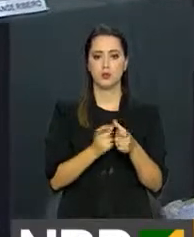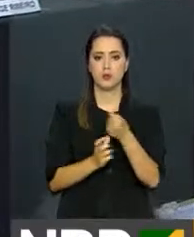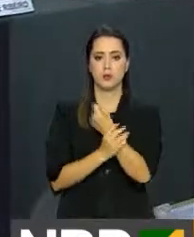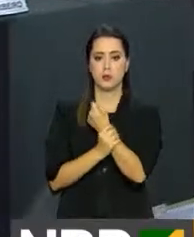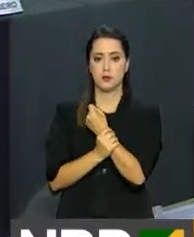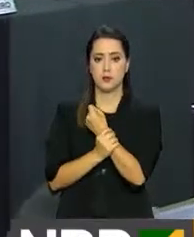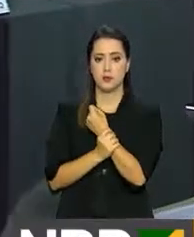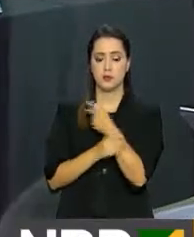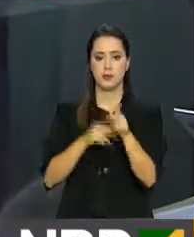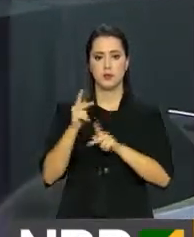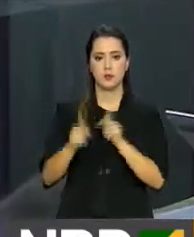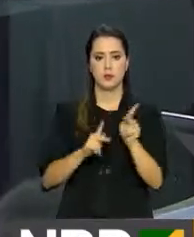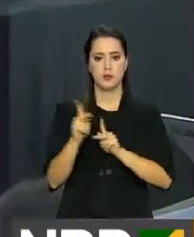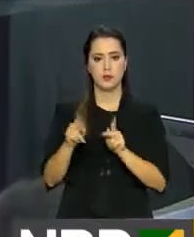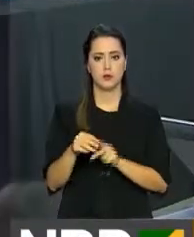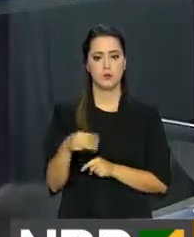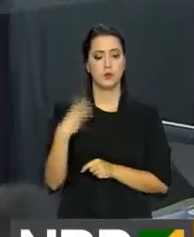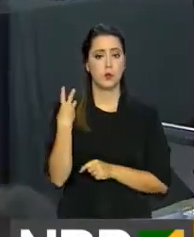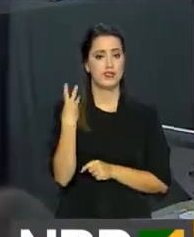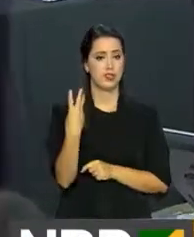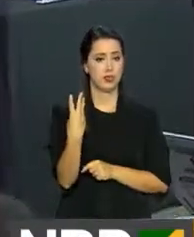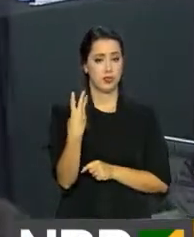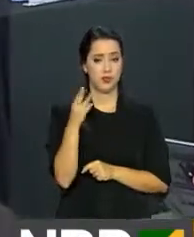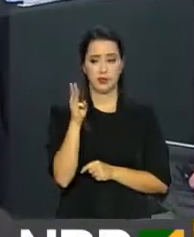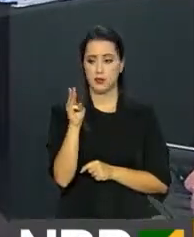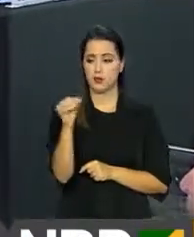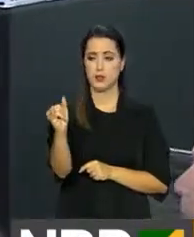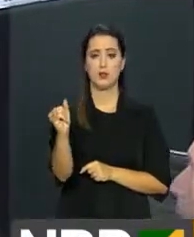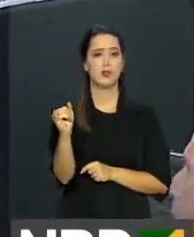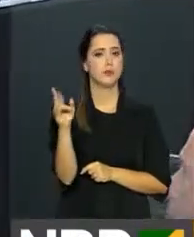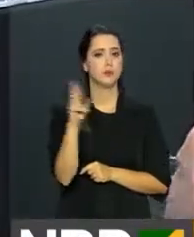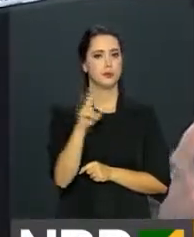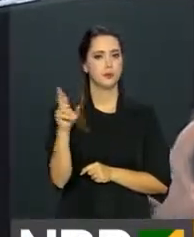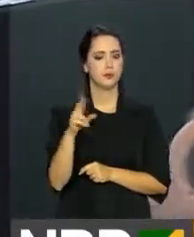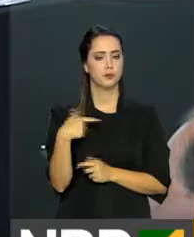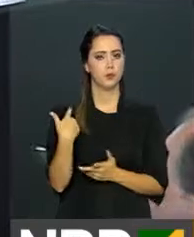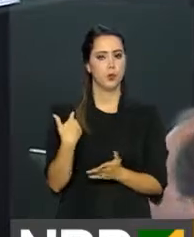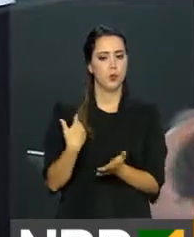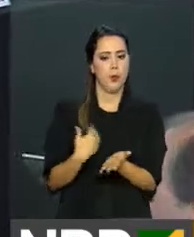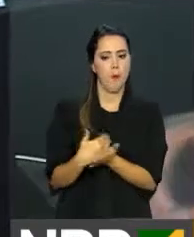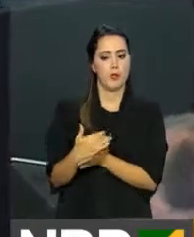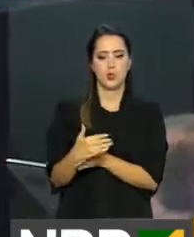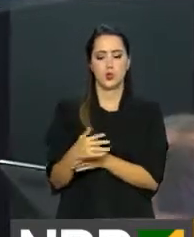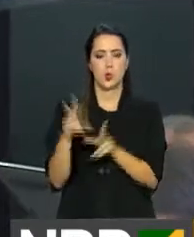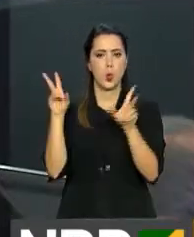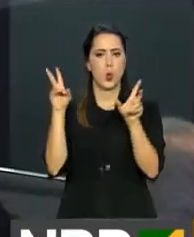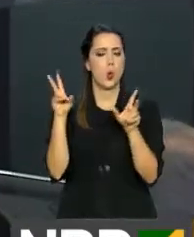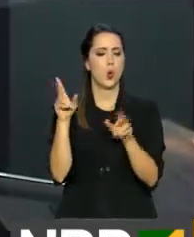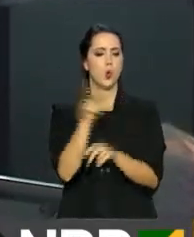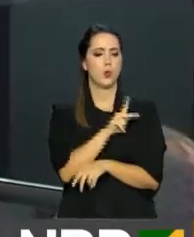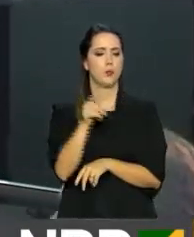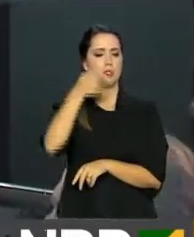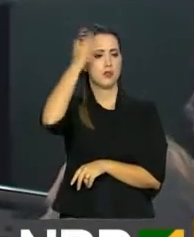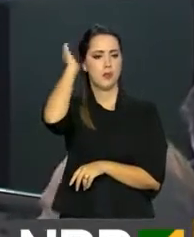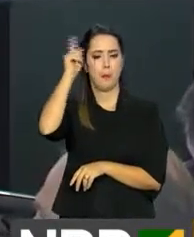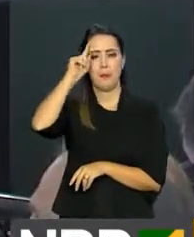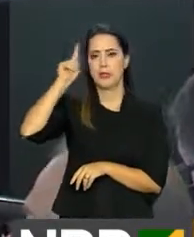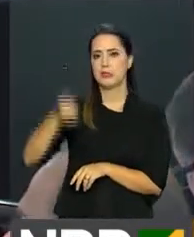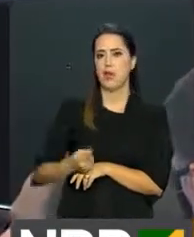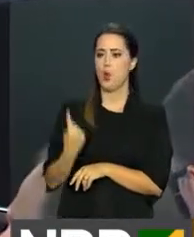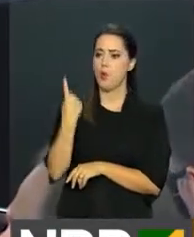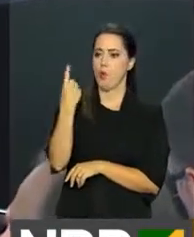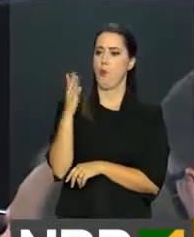pública era de cerca de 3 bilhões de reais e daí começou a ver muito isso temer presidente disse que vai mandar um